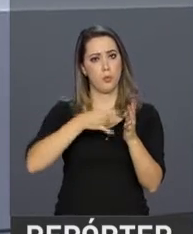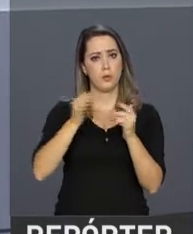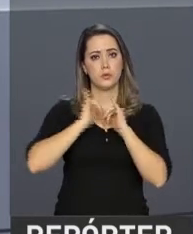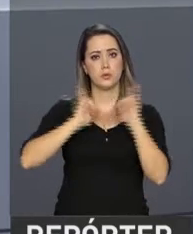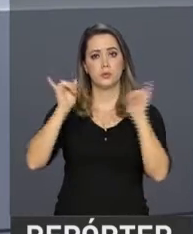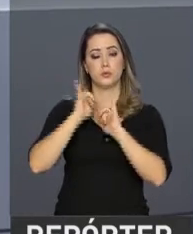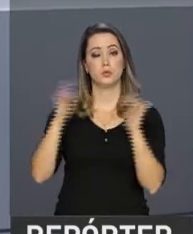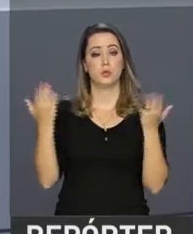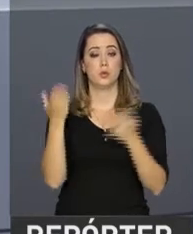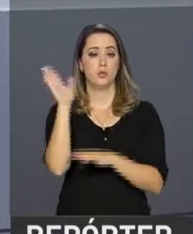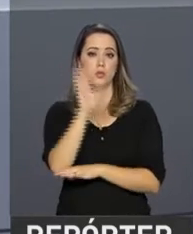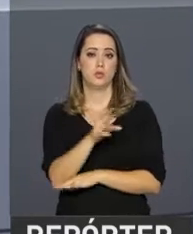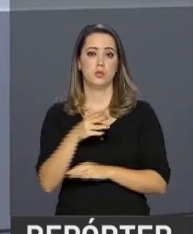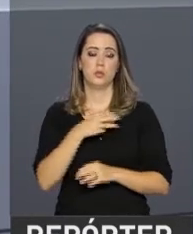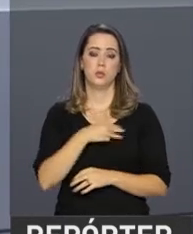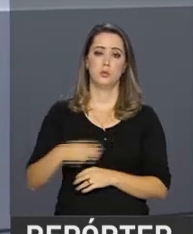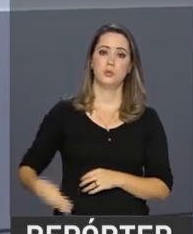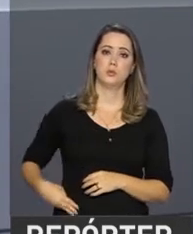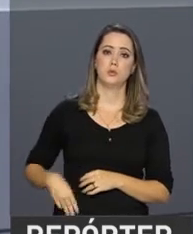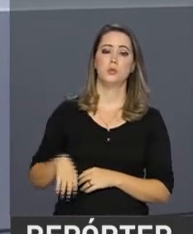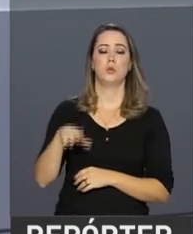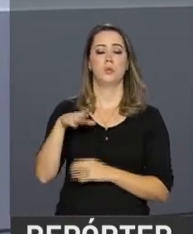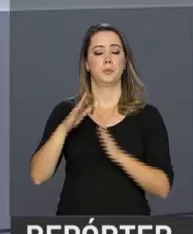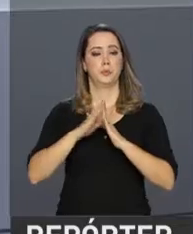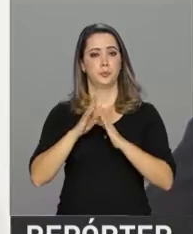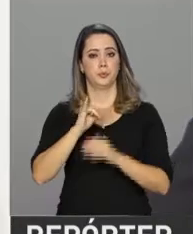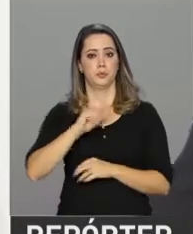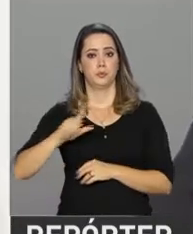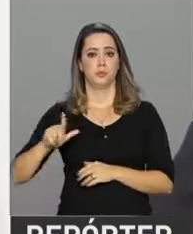tarde pelo ministro da Casa Civil, Eliseu Padilha.